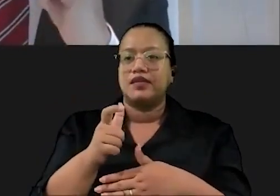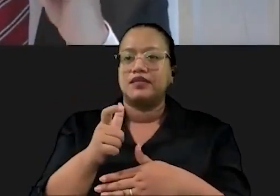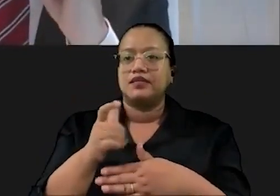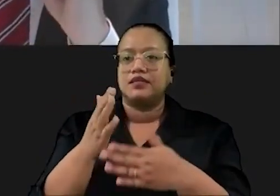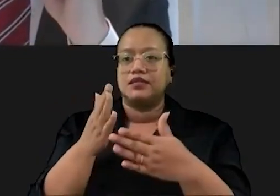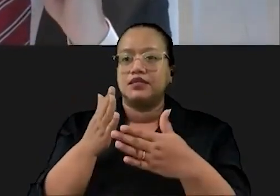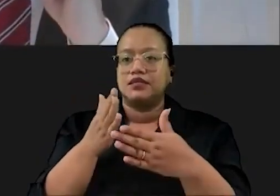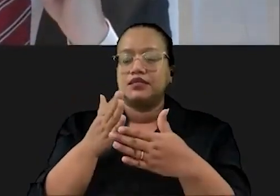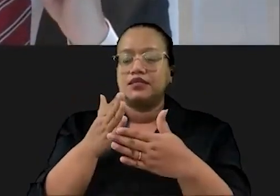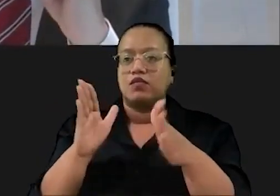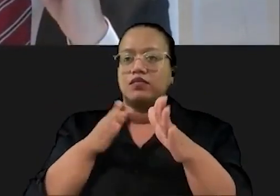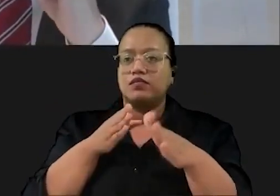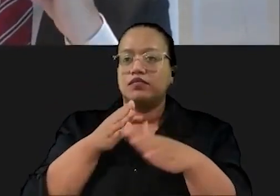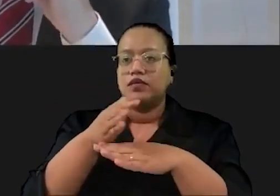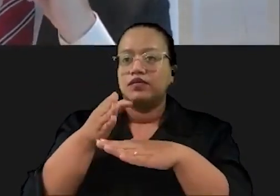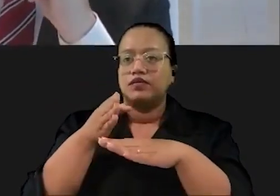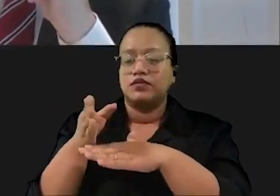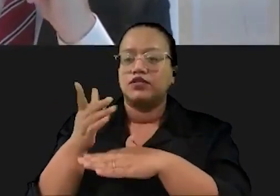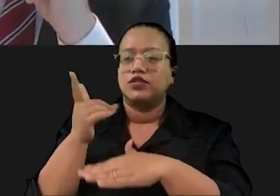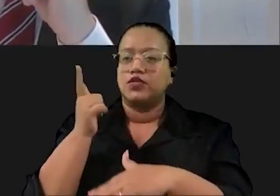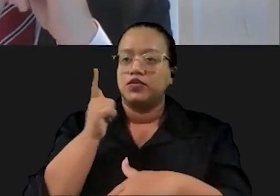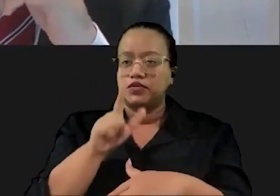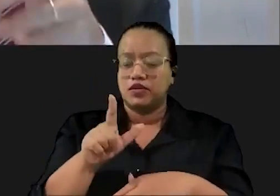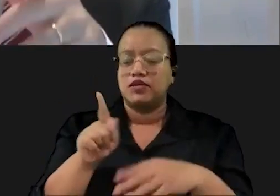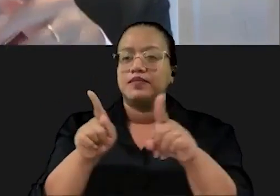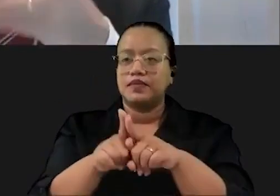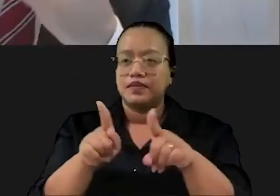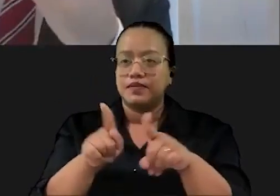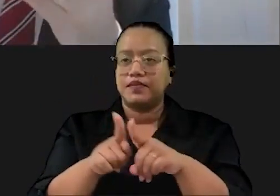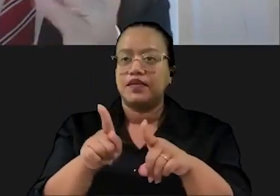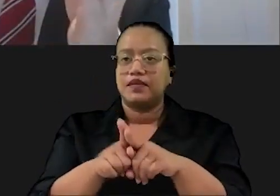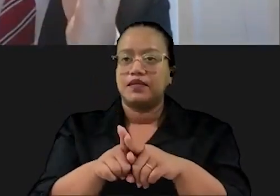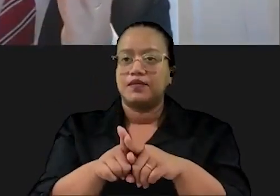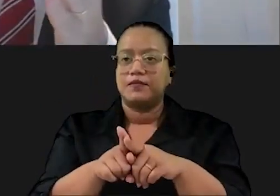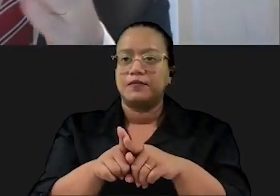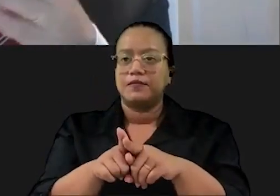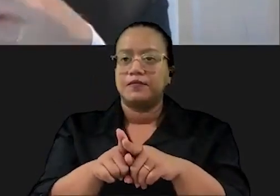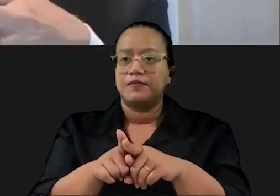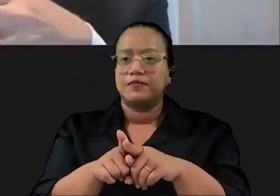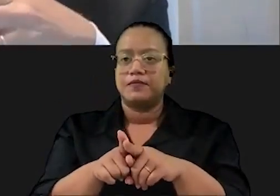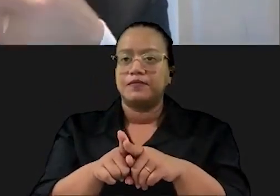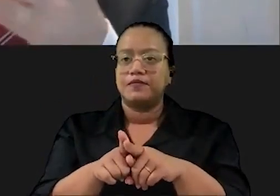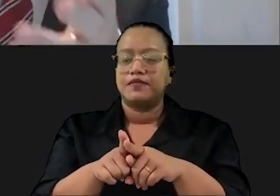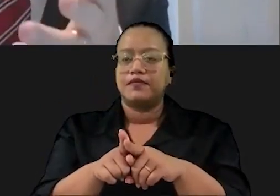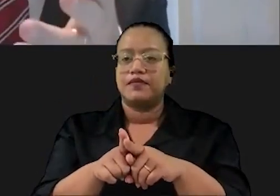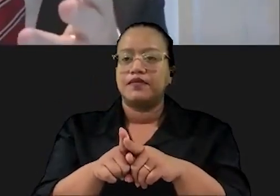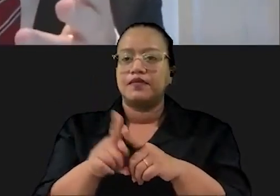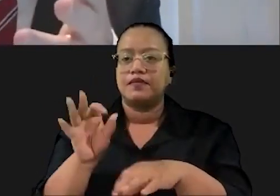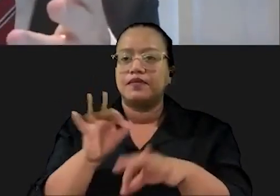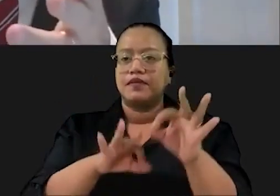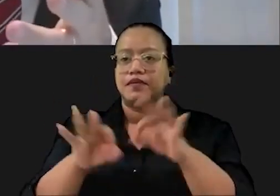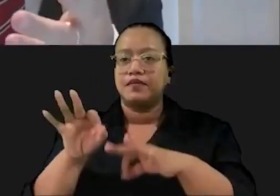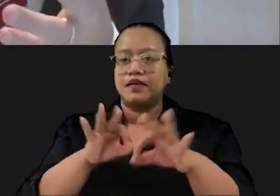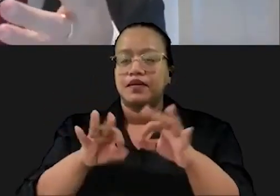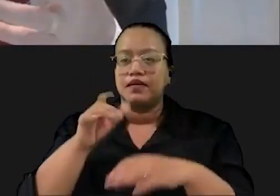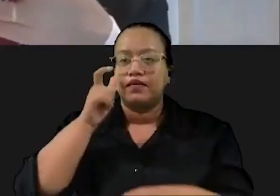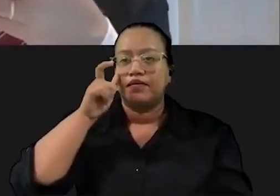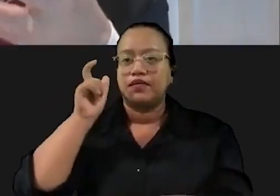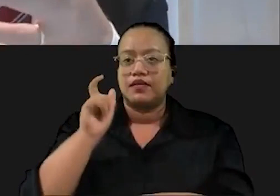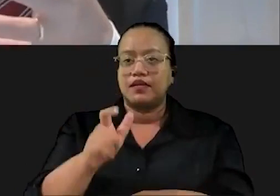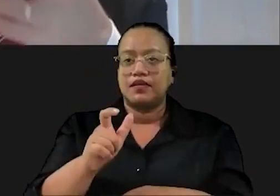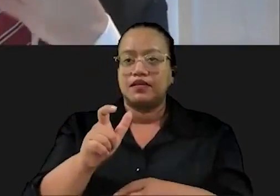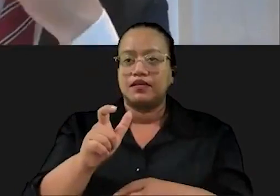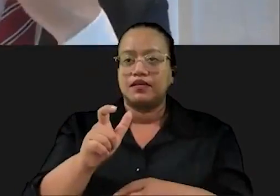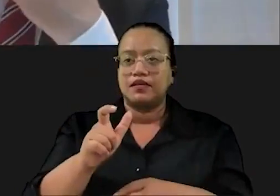tempo, fizesse com que o interessado cumprisse todo o trâmite administrativo, reservando aí ao Poder Judiciário sua missão